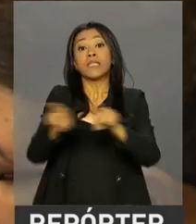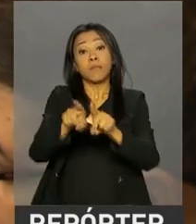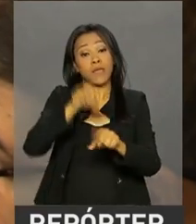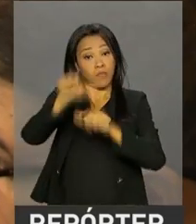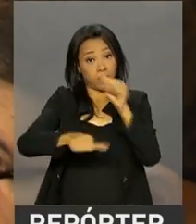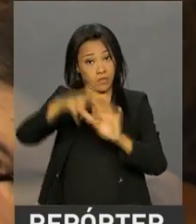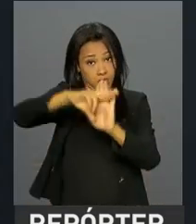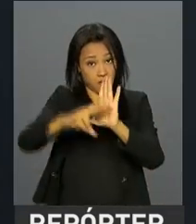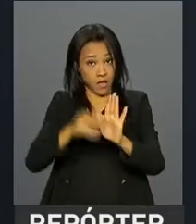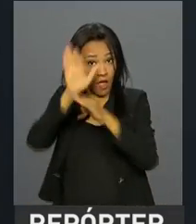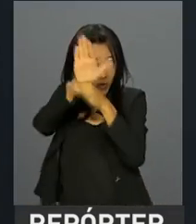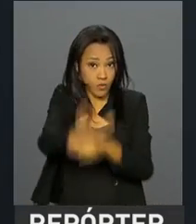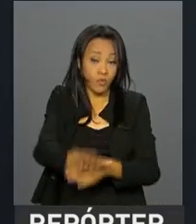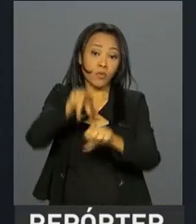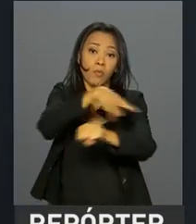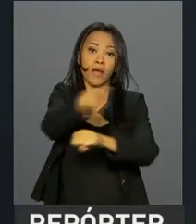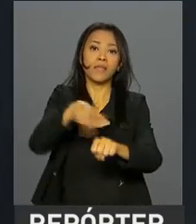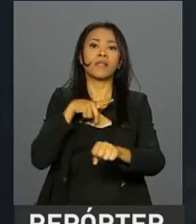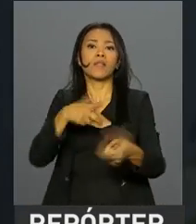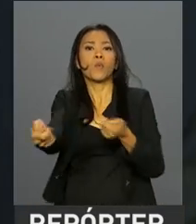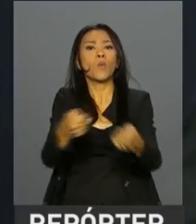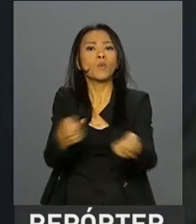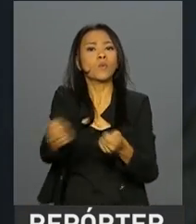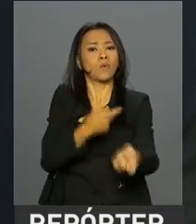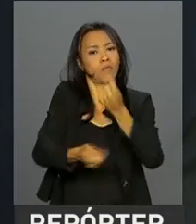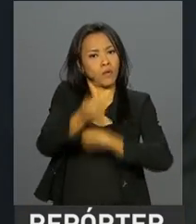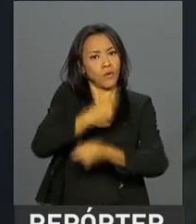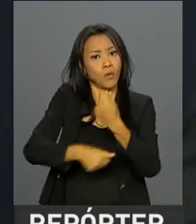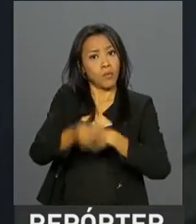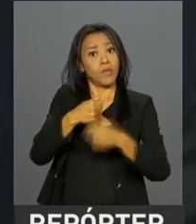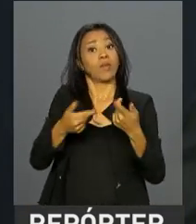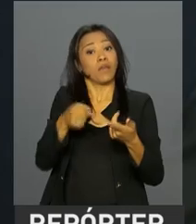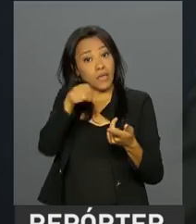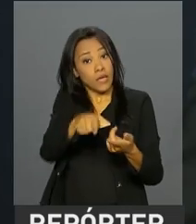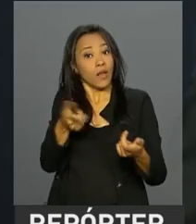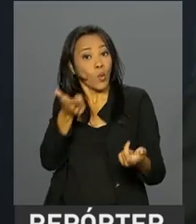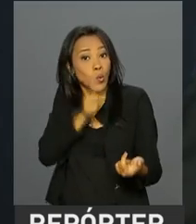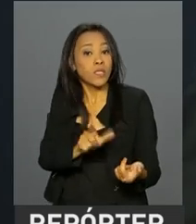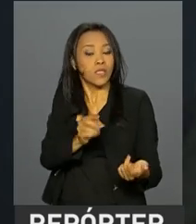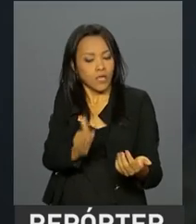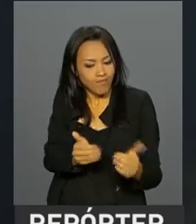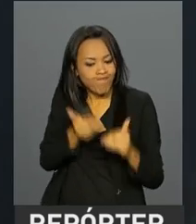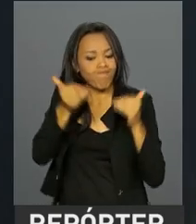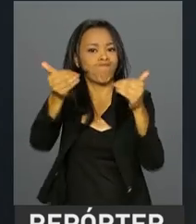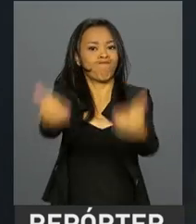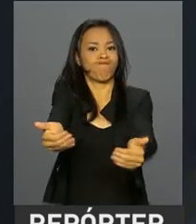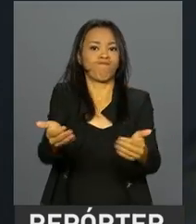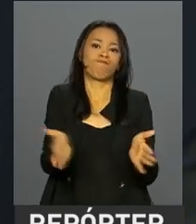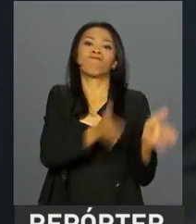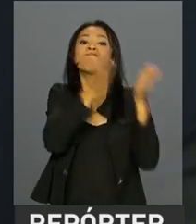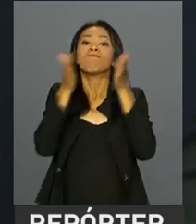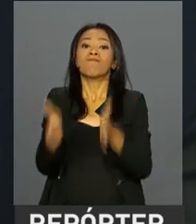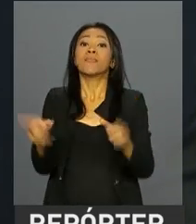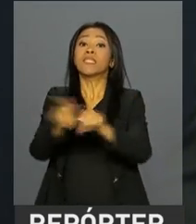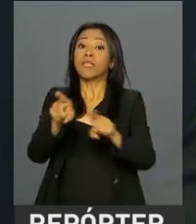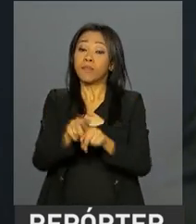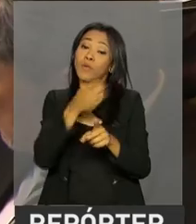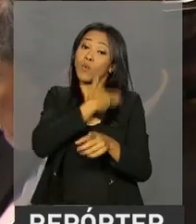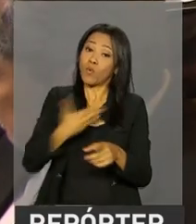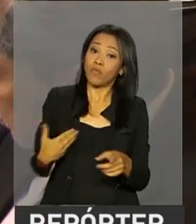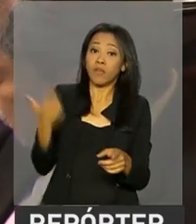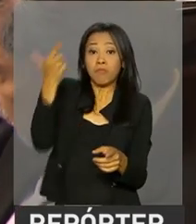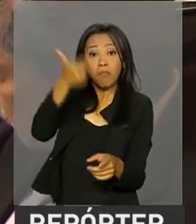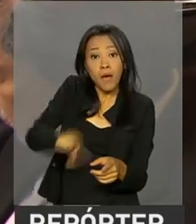pode ajudar país a estabilizar a economia permitindo Que ela volte a crescer e terceiro porque o governo vai ter mais